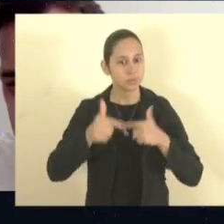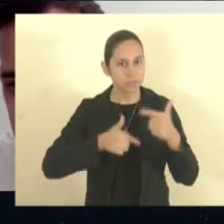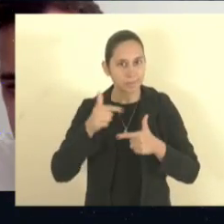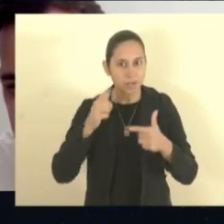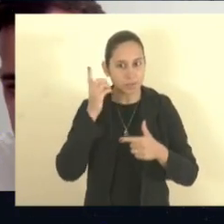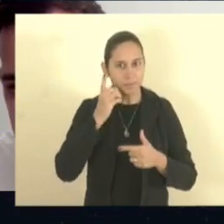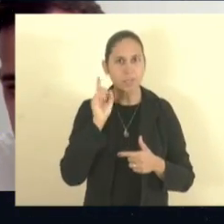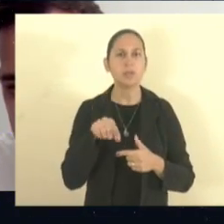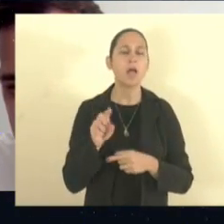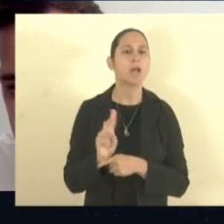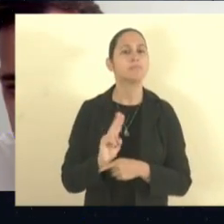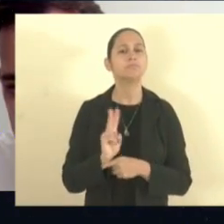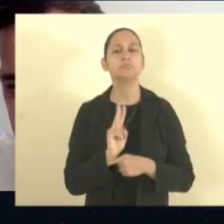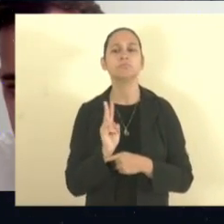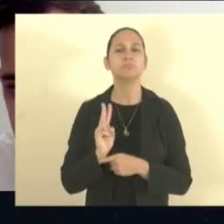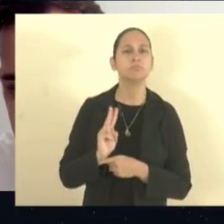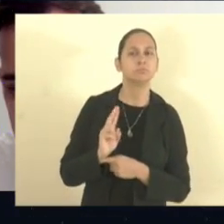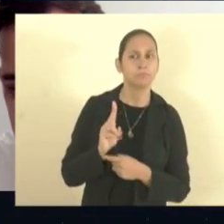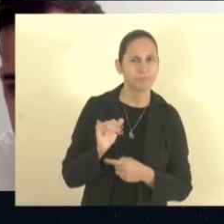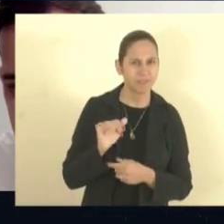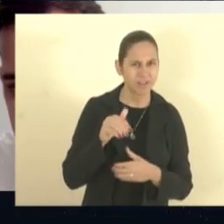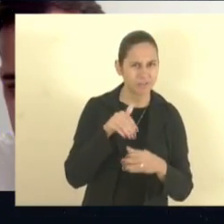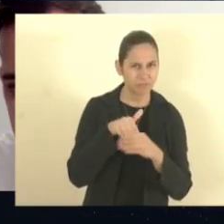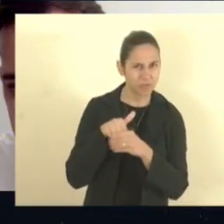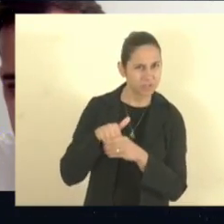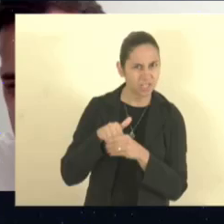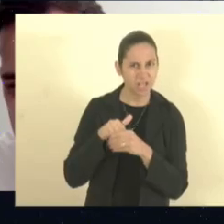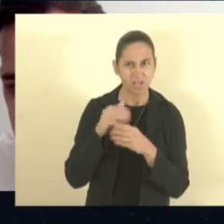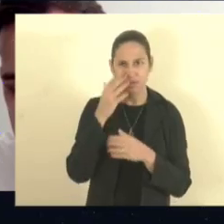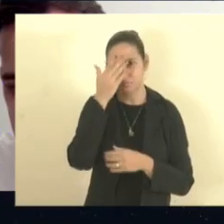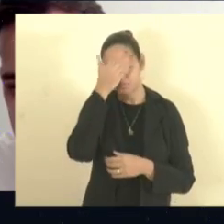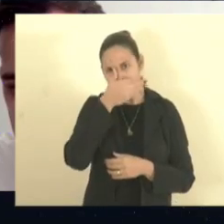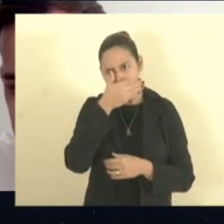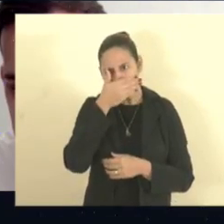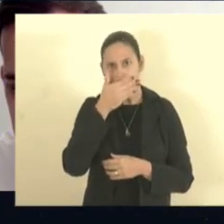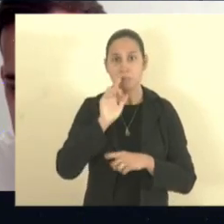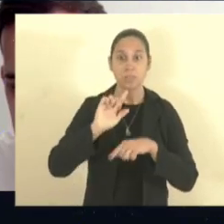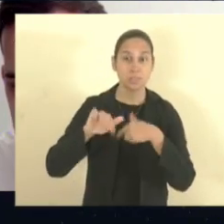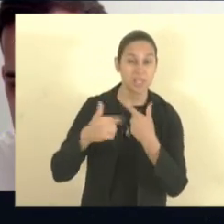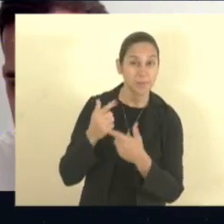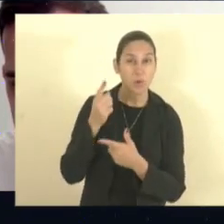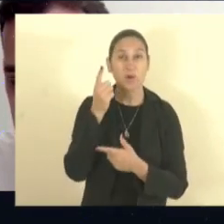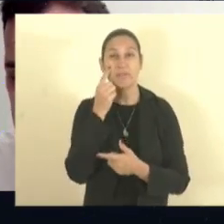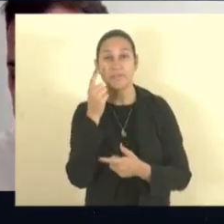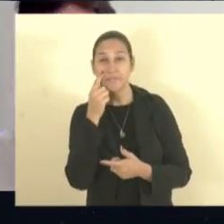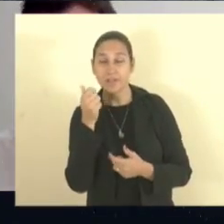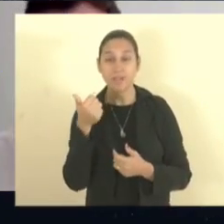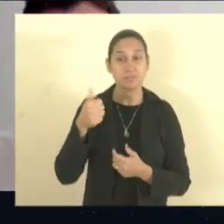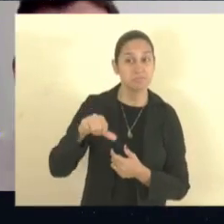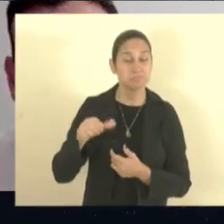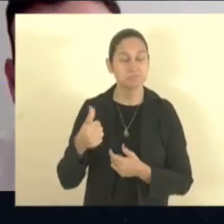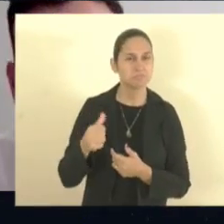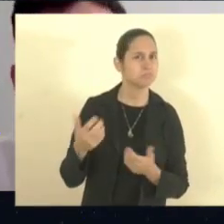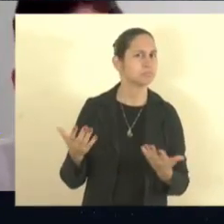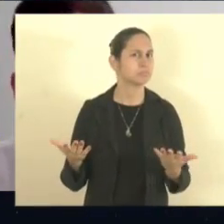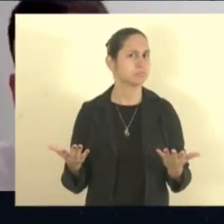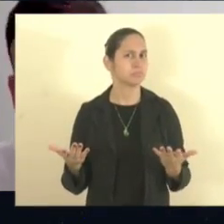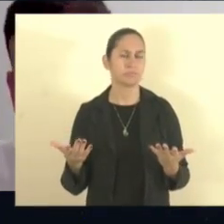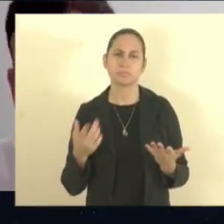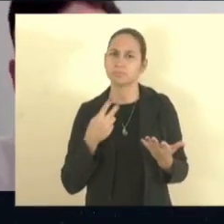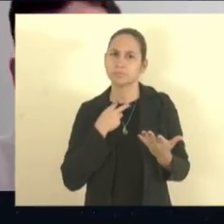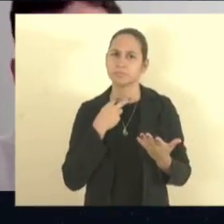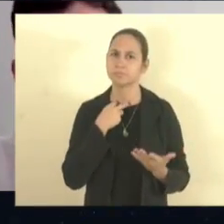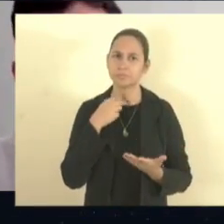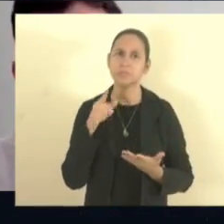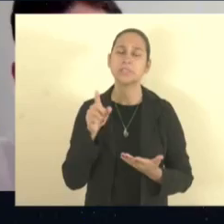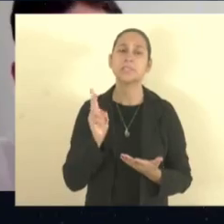fiscalizar. Quer dizer que nós vamos votar uma coisa de olho fechado para depois a gente ver as consequências. Isso tem